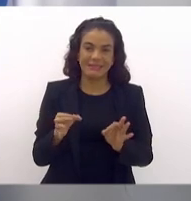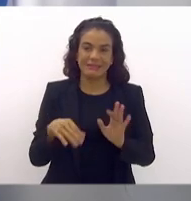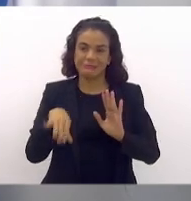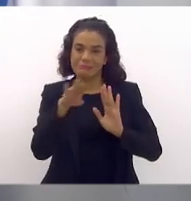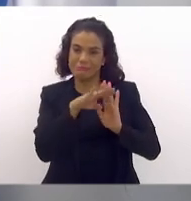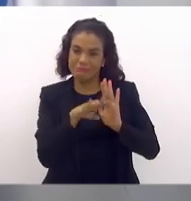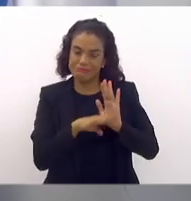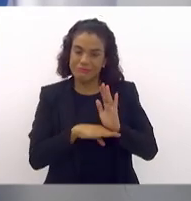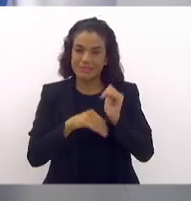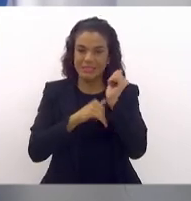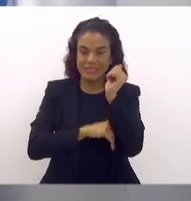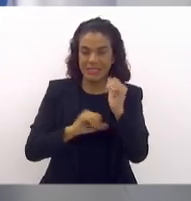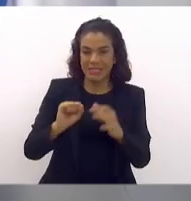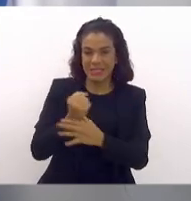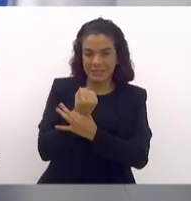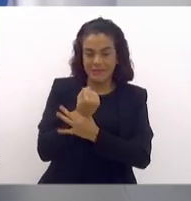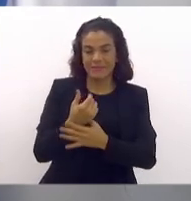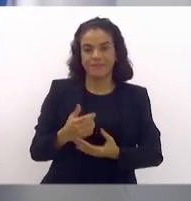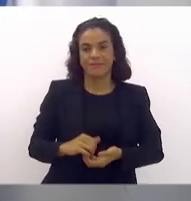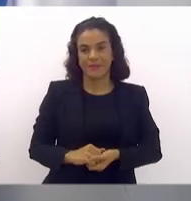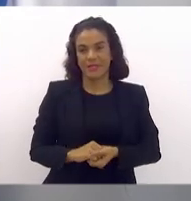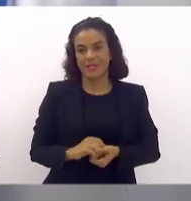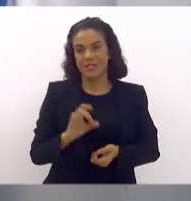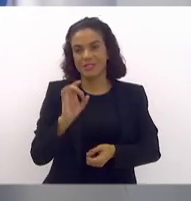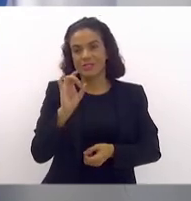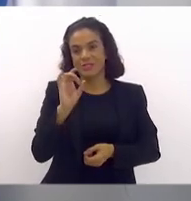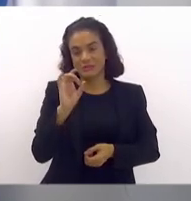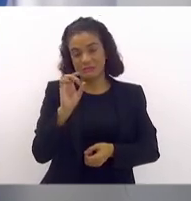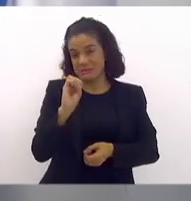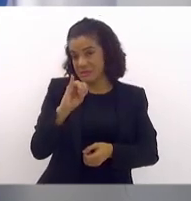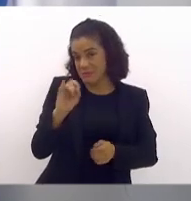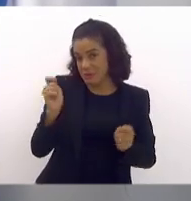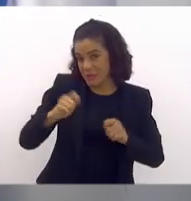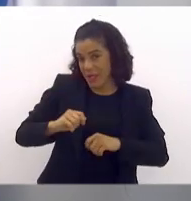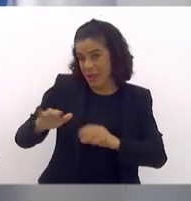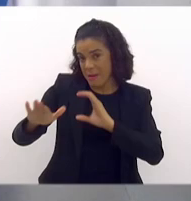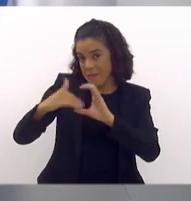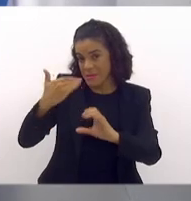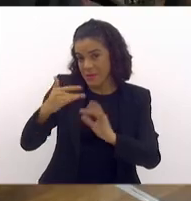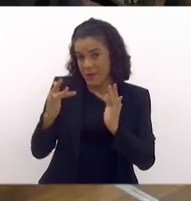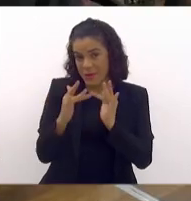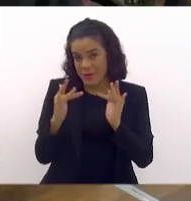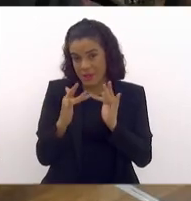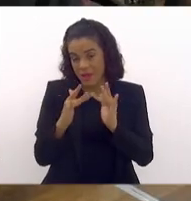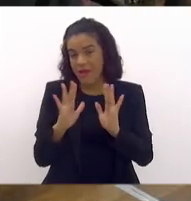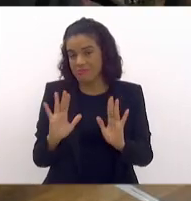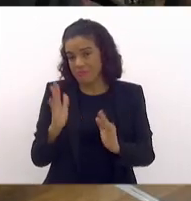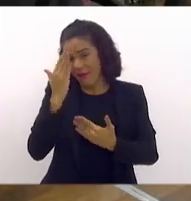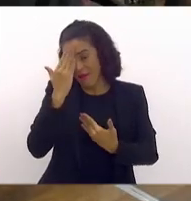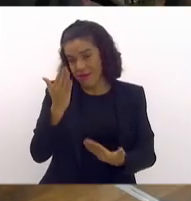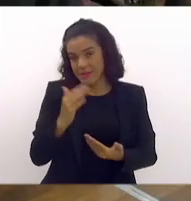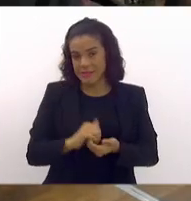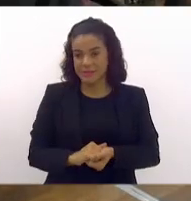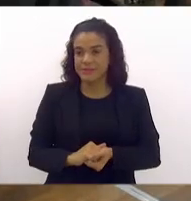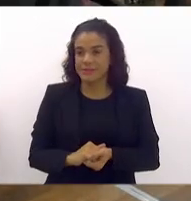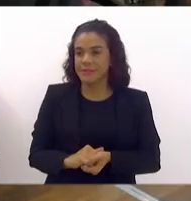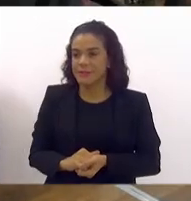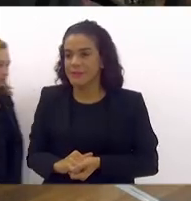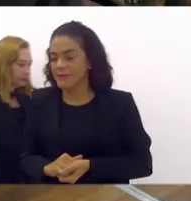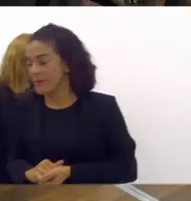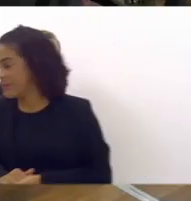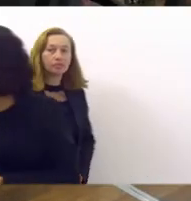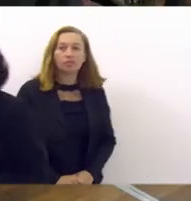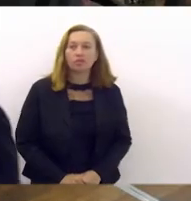e sigilo que se faz necessário. Só, se a senhora depois puder passar o contato, a gente agradece. Obrigada. Uma